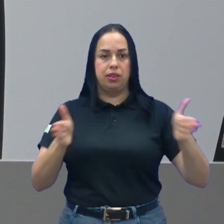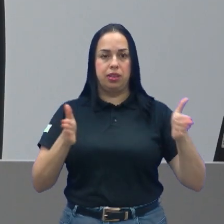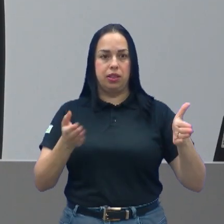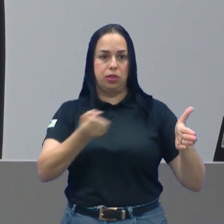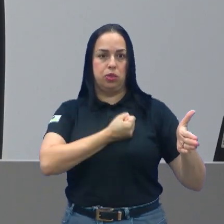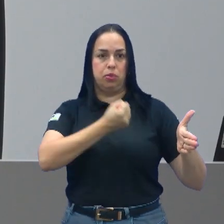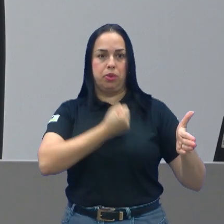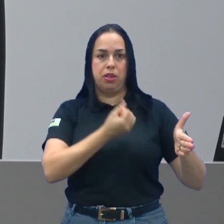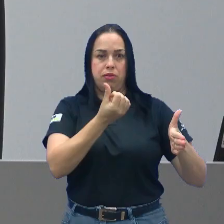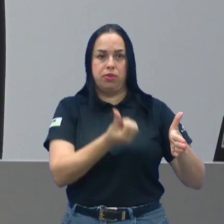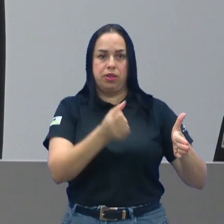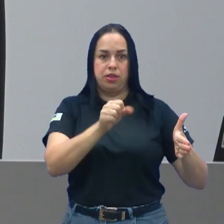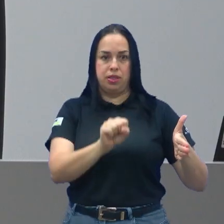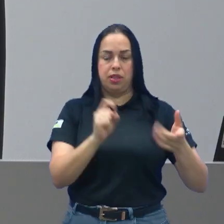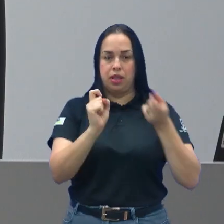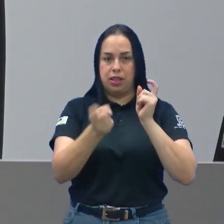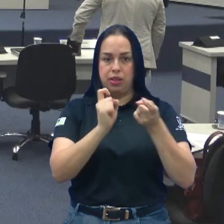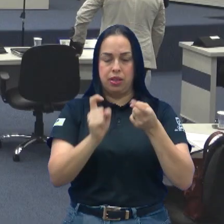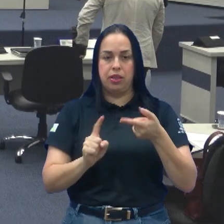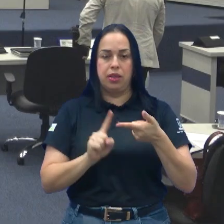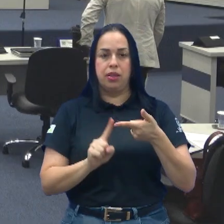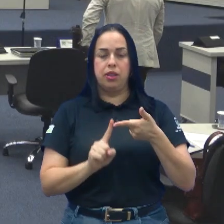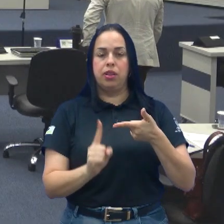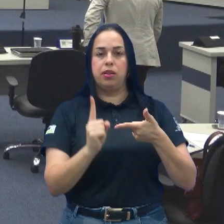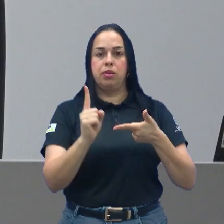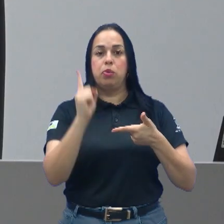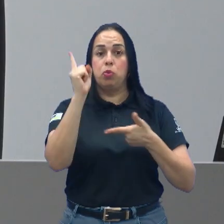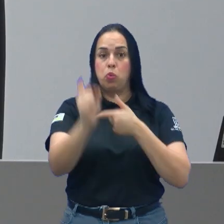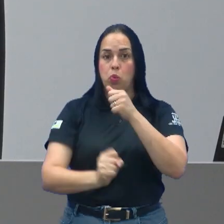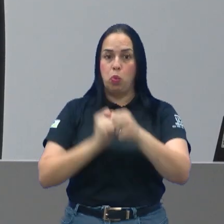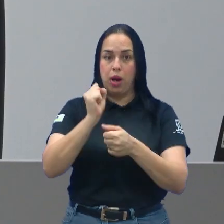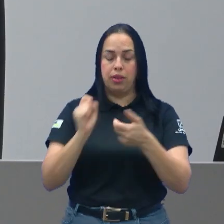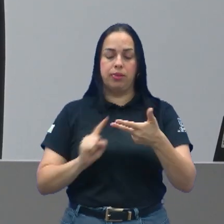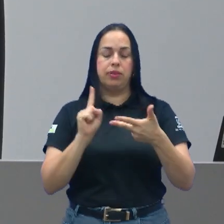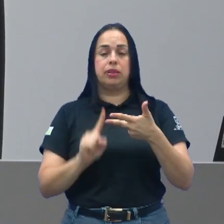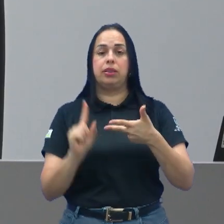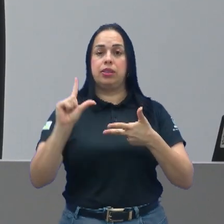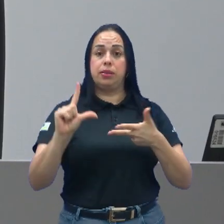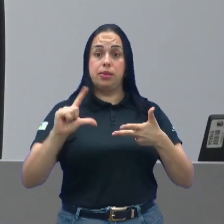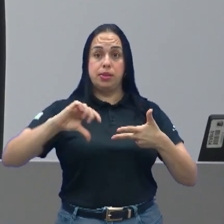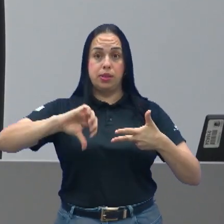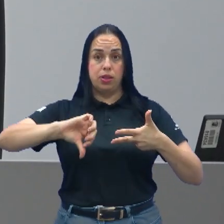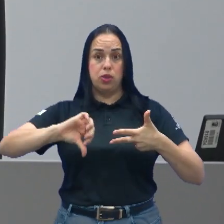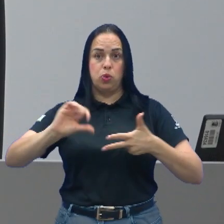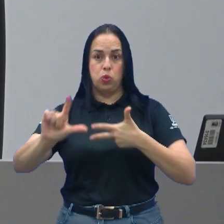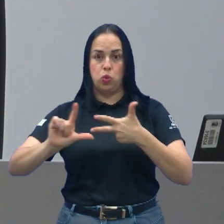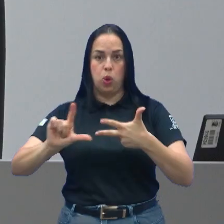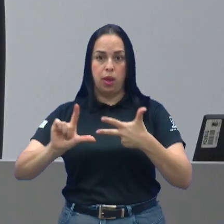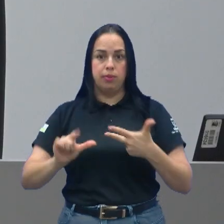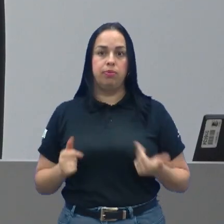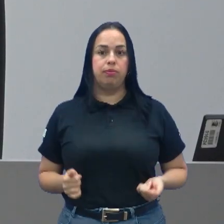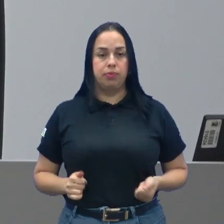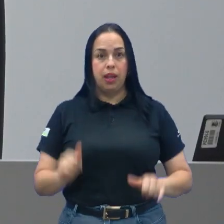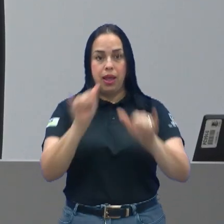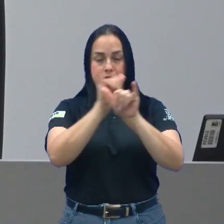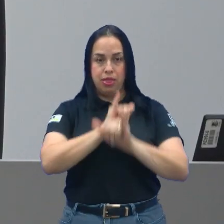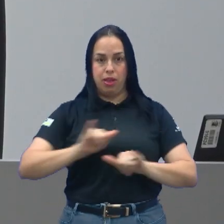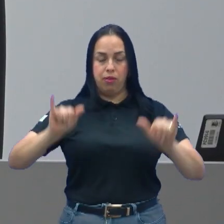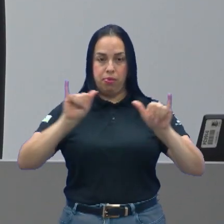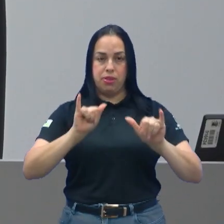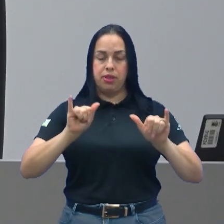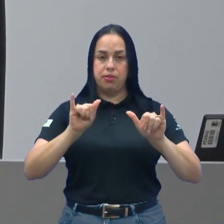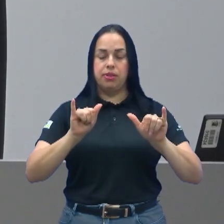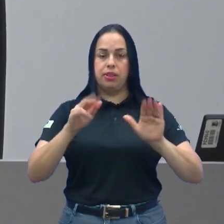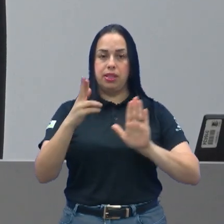sessão ordinária da primeira sessão legislativa da 19ª legislatura. Informa a todos os presentes que nos